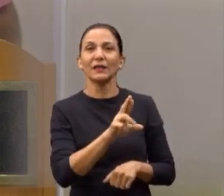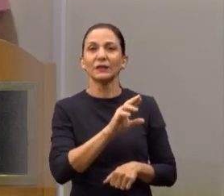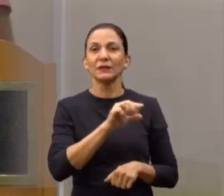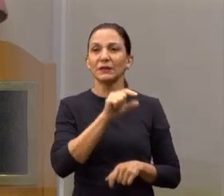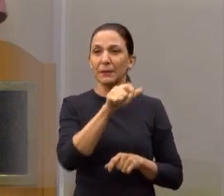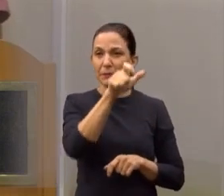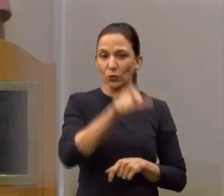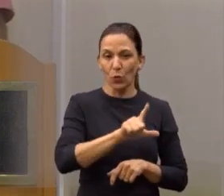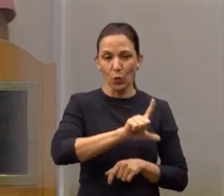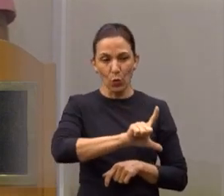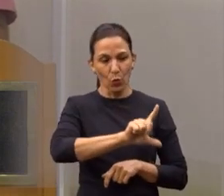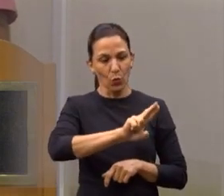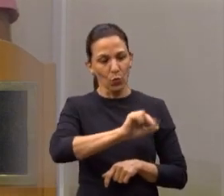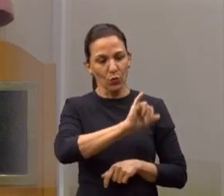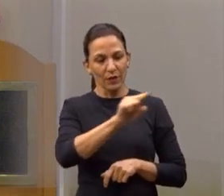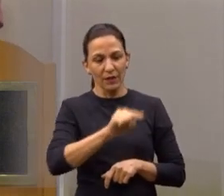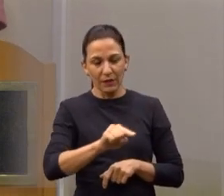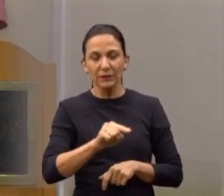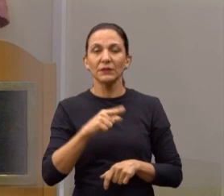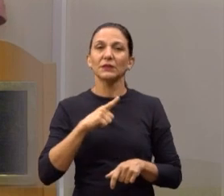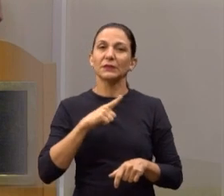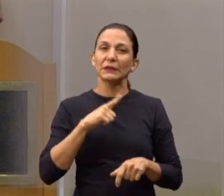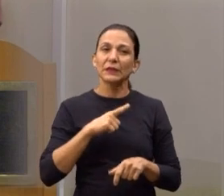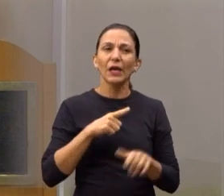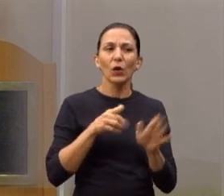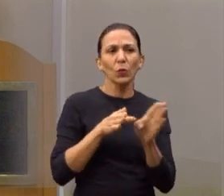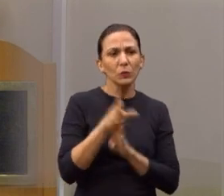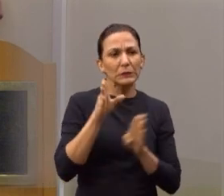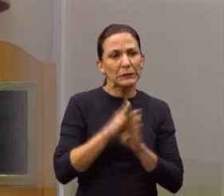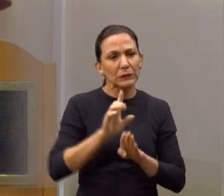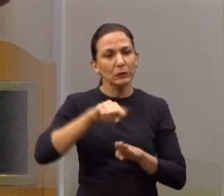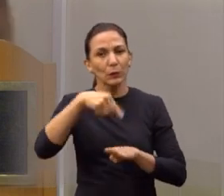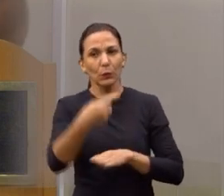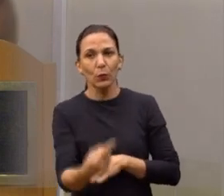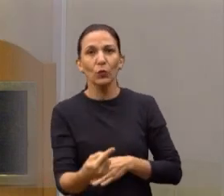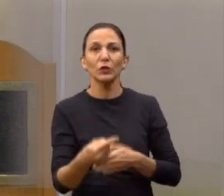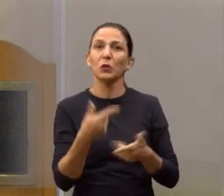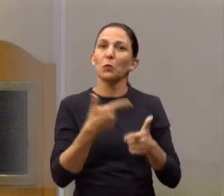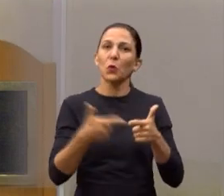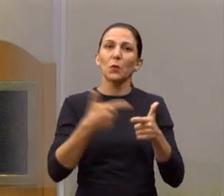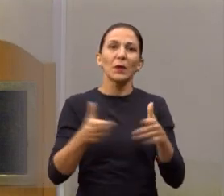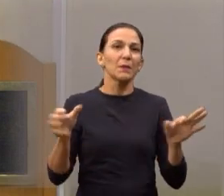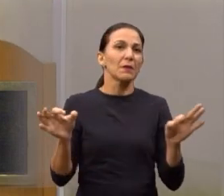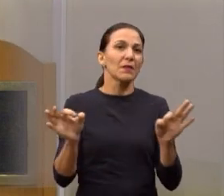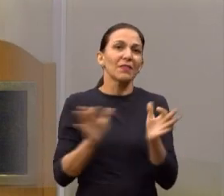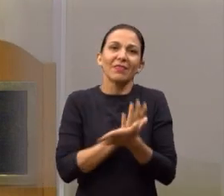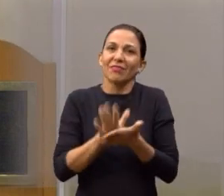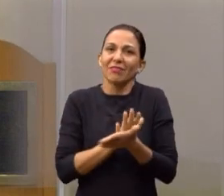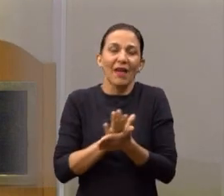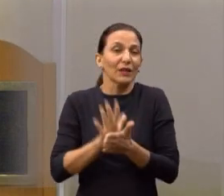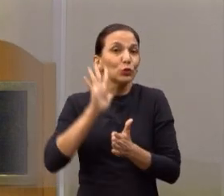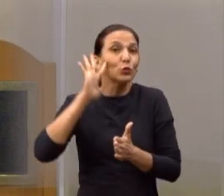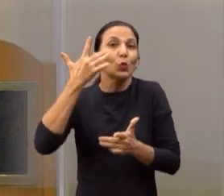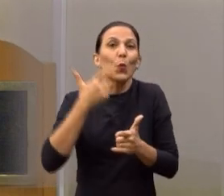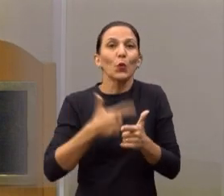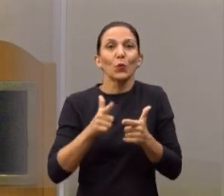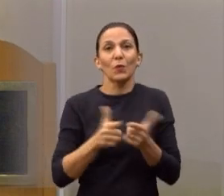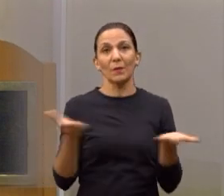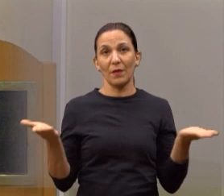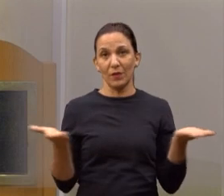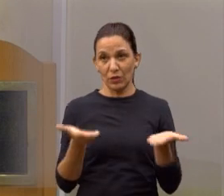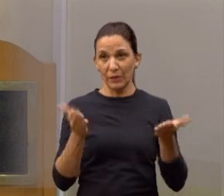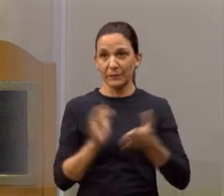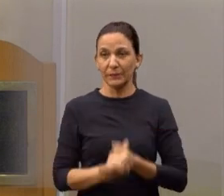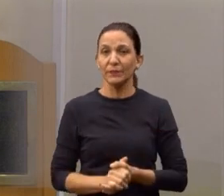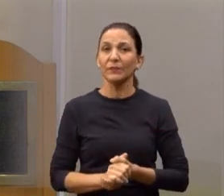samba tiramos algumas encaminhamentos e a partir disso a gente não teve mais nenhum problema então queria agradecer muito a Secretaria de Segurança Pública